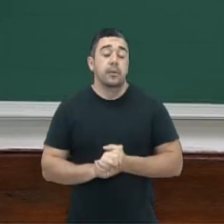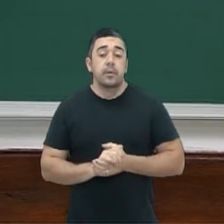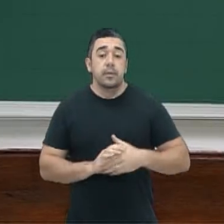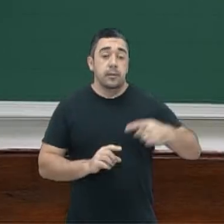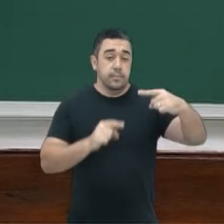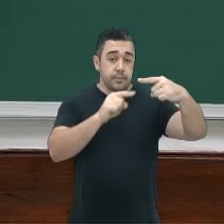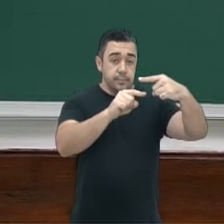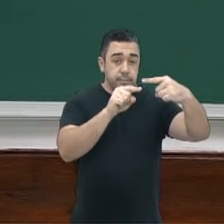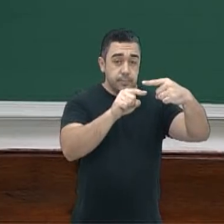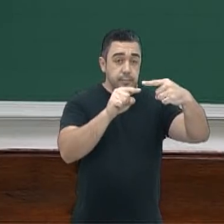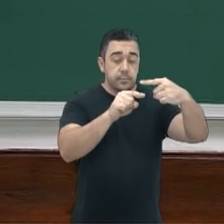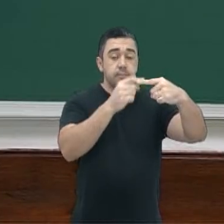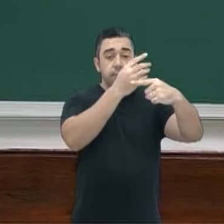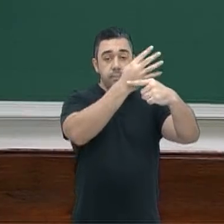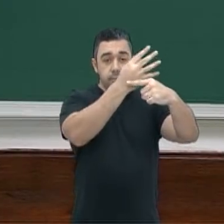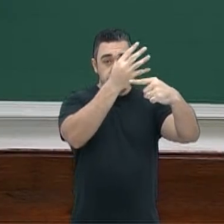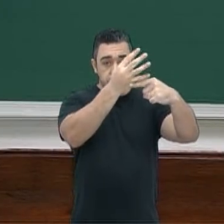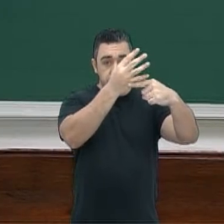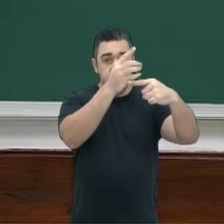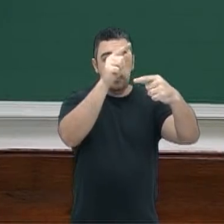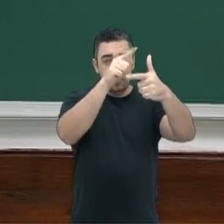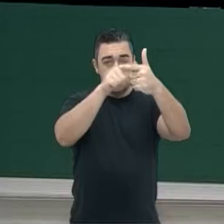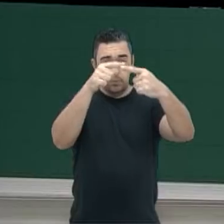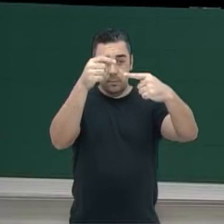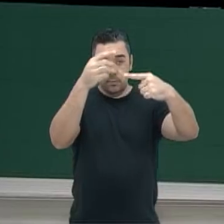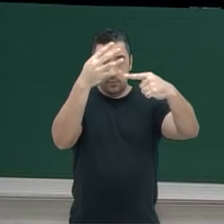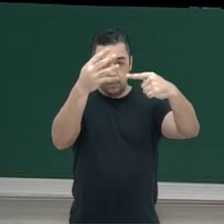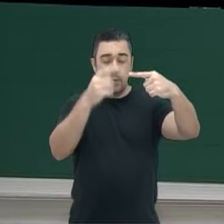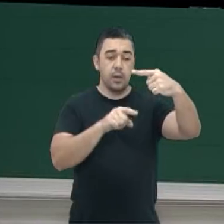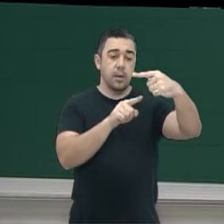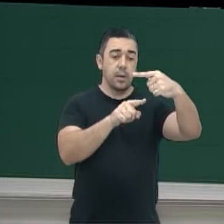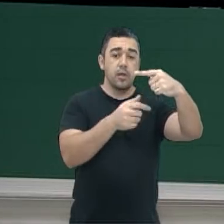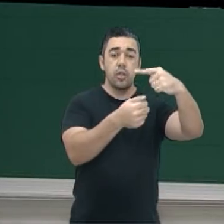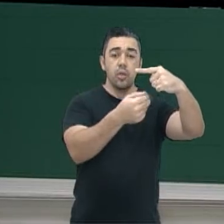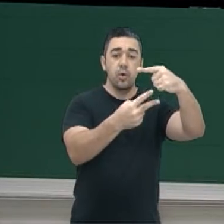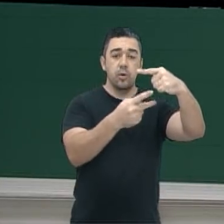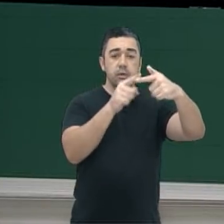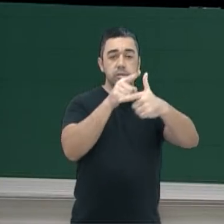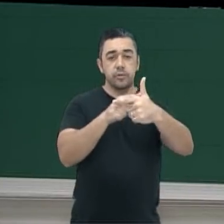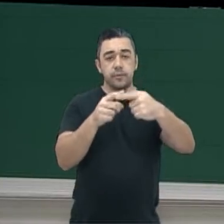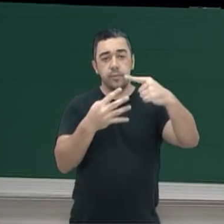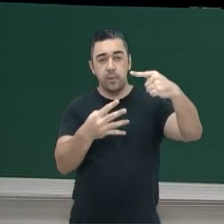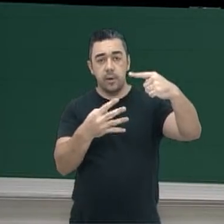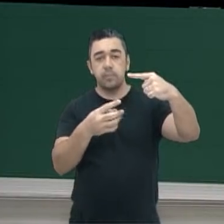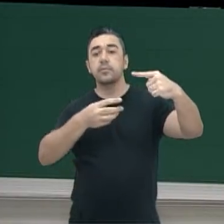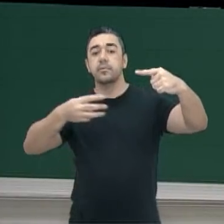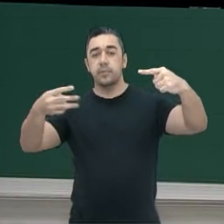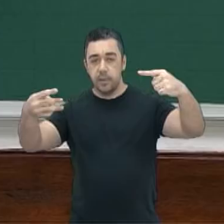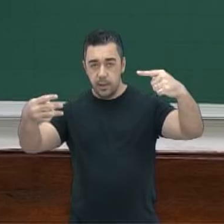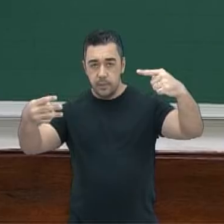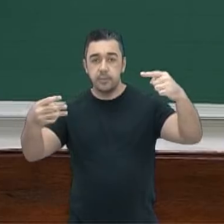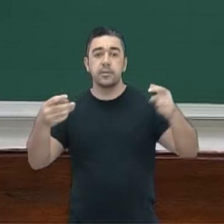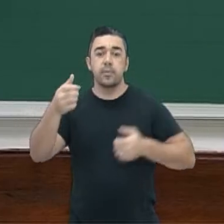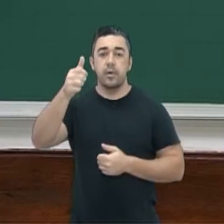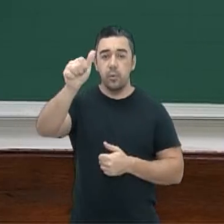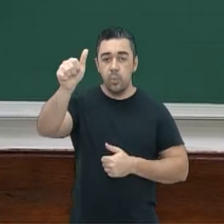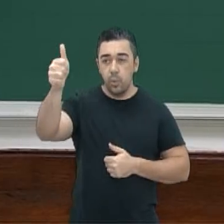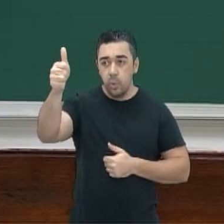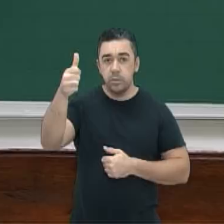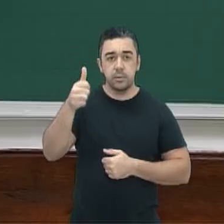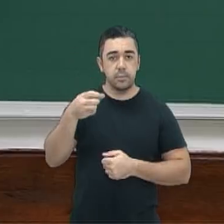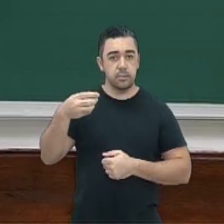Então, quer dizer que 44 dividido por 4 dá 11 e o 12 dividido por 4? 3. Então, uma fração